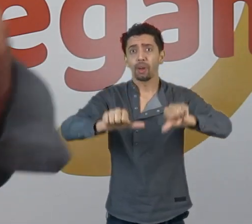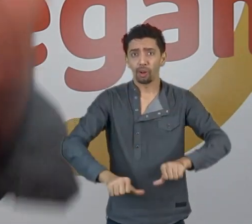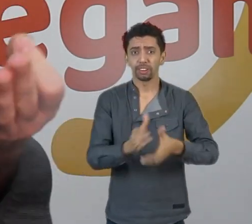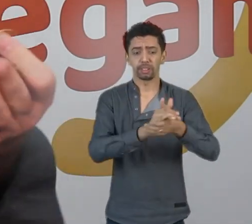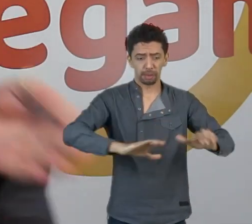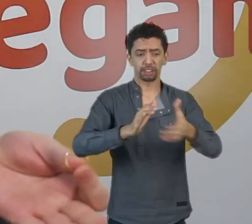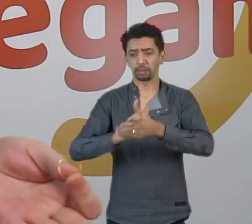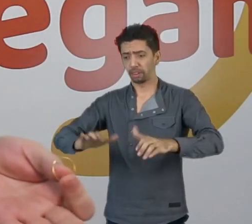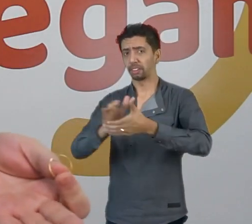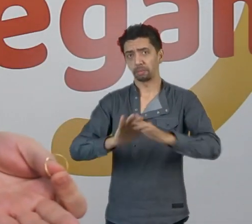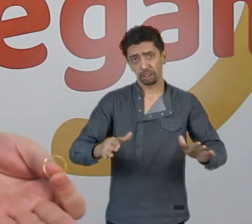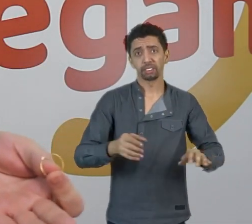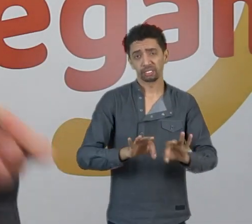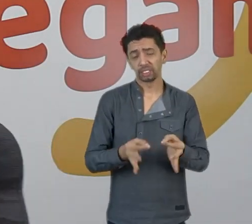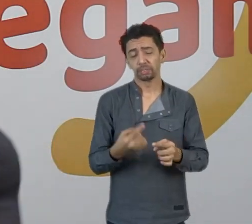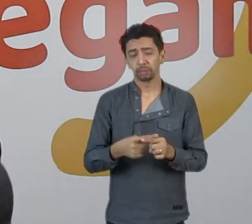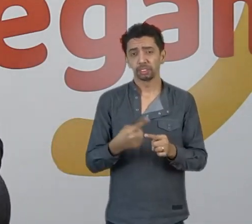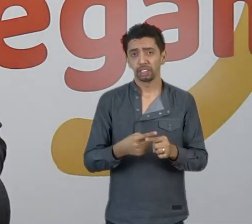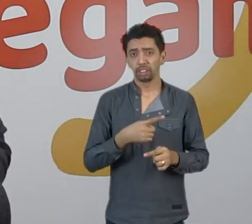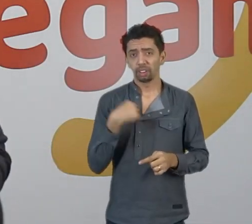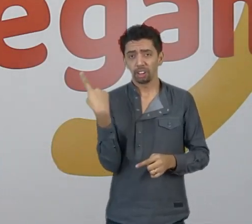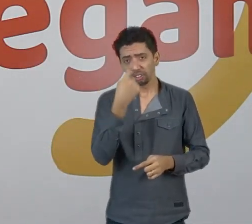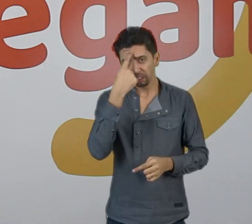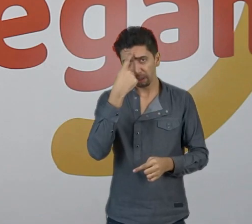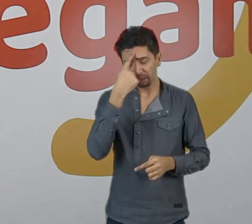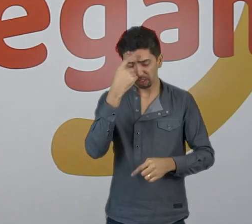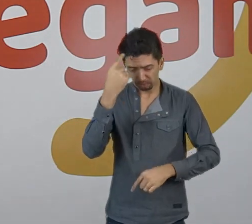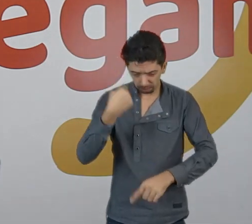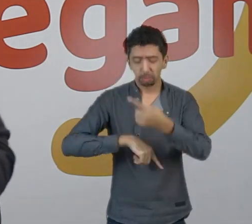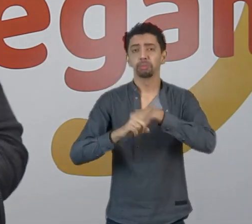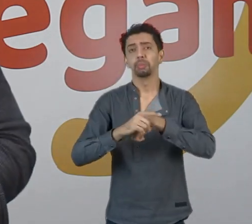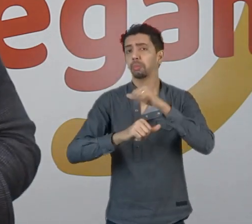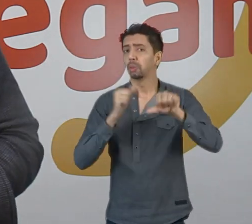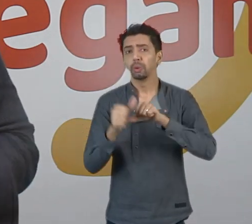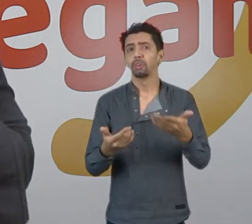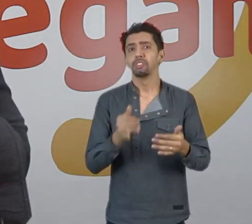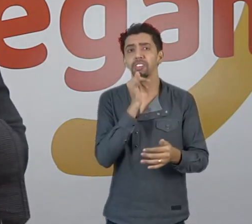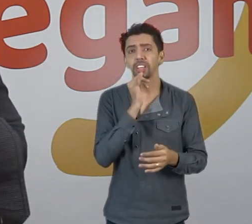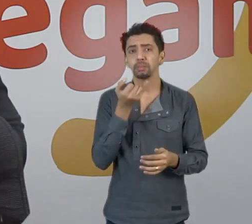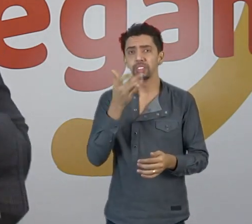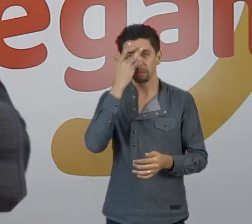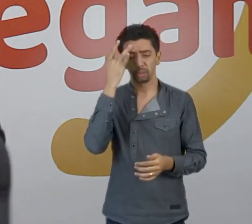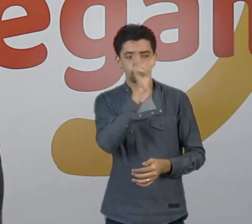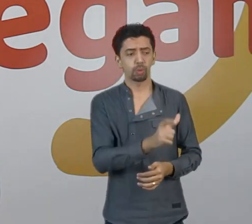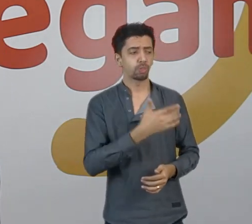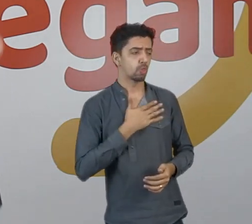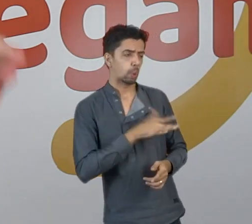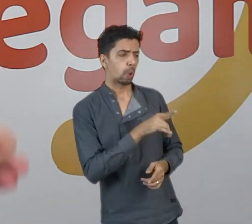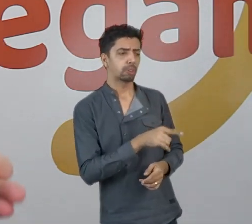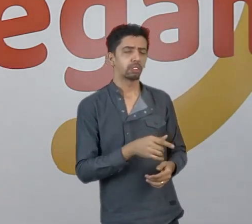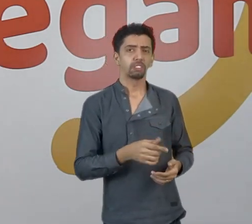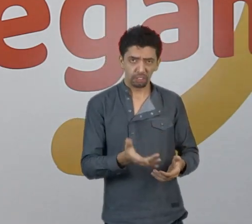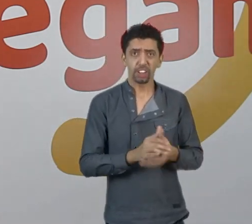a gente evoluir a humanidade evolui e você não precisa ficar preso ou à pessoa que você não gosta por exemplo Às